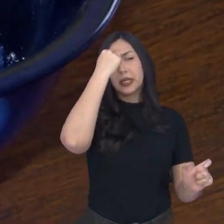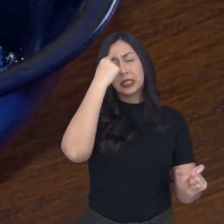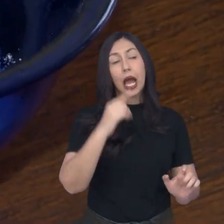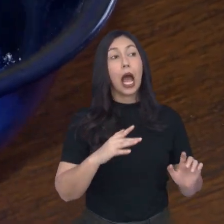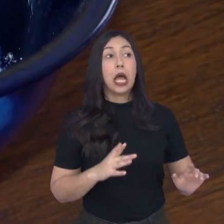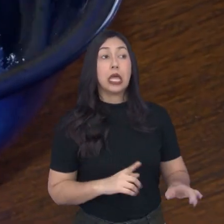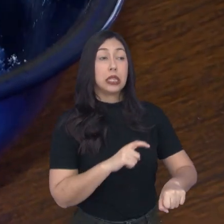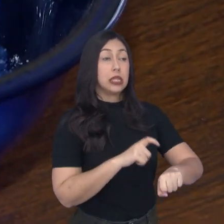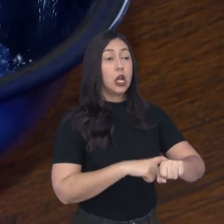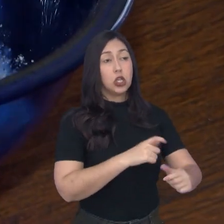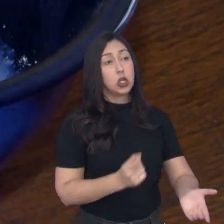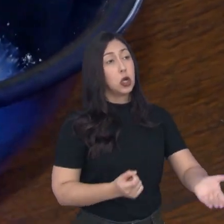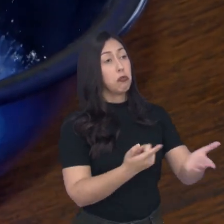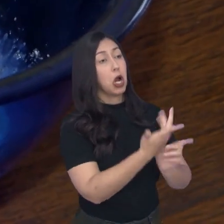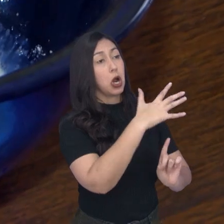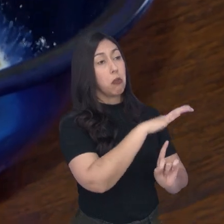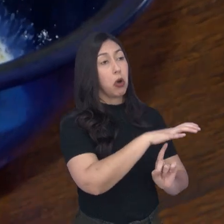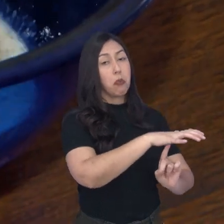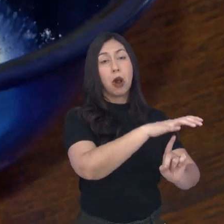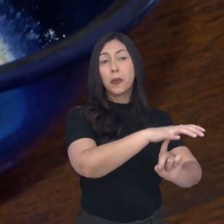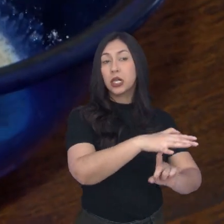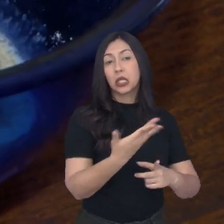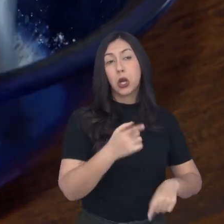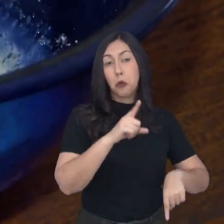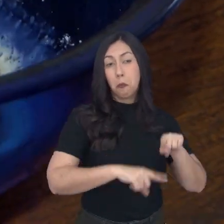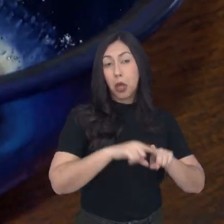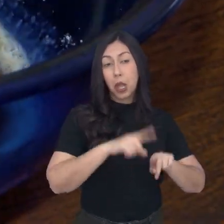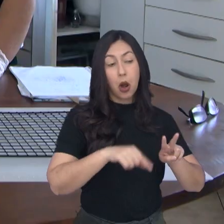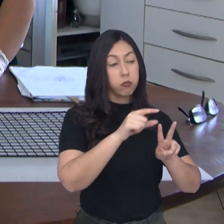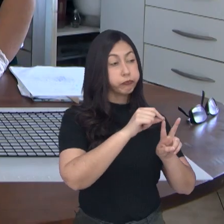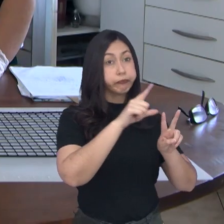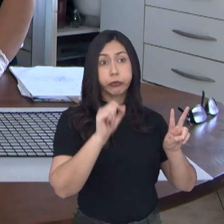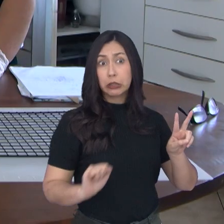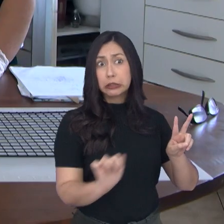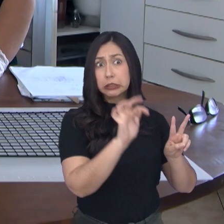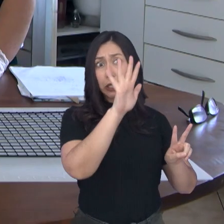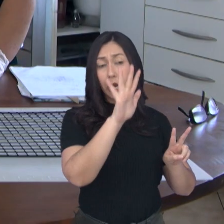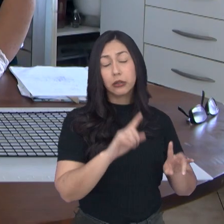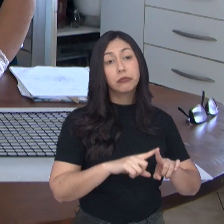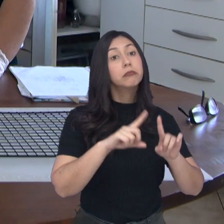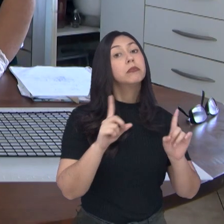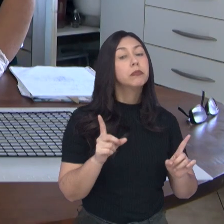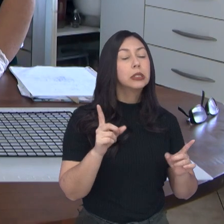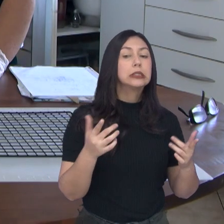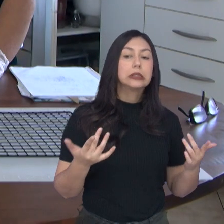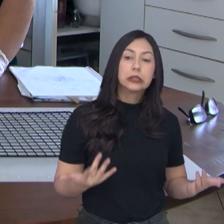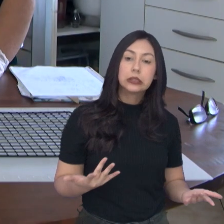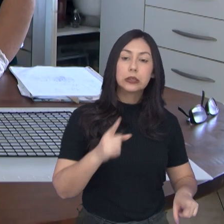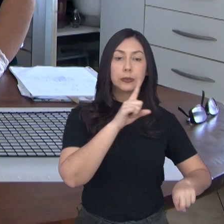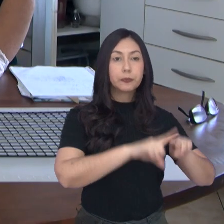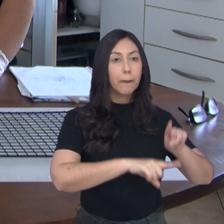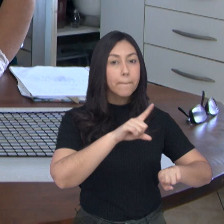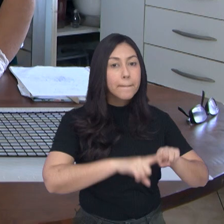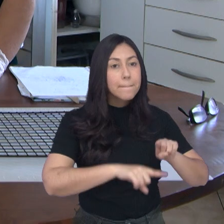a gente vai comprar nessas feiras e tal, o produto vegano e vegetariano acaba sendo mais caro, mas é porque normalmente os produtos,